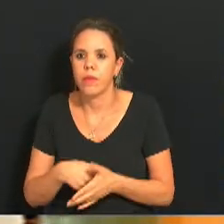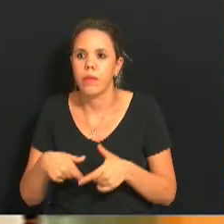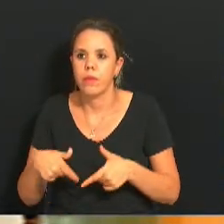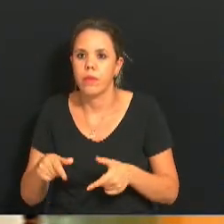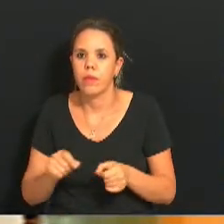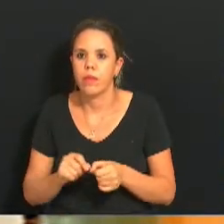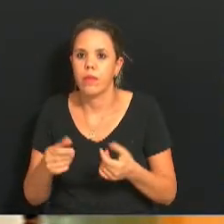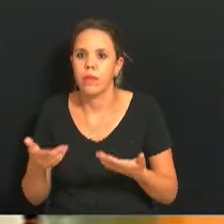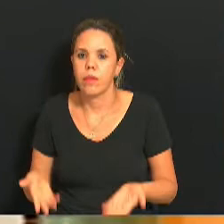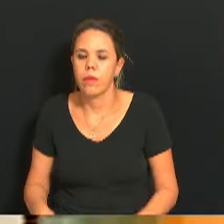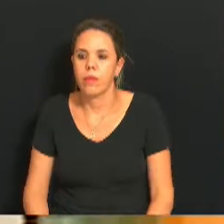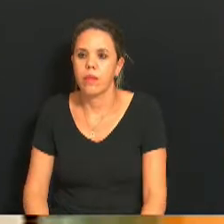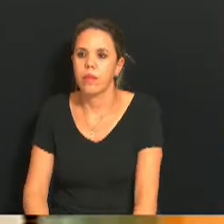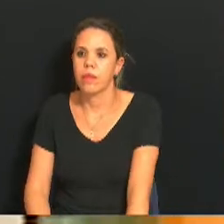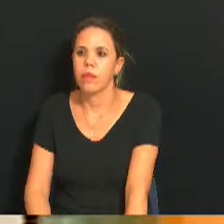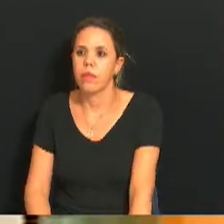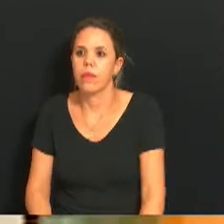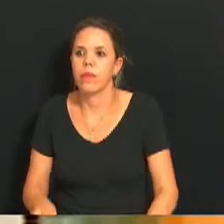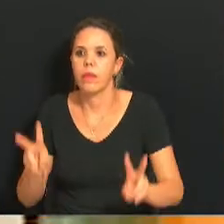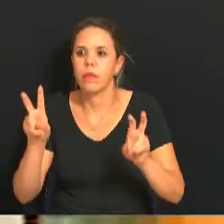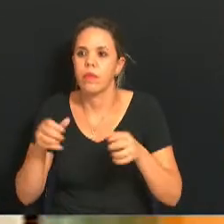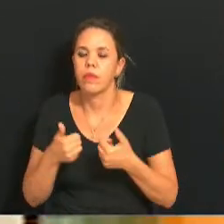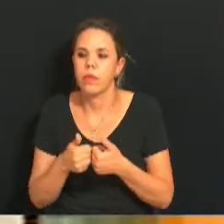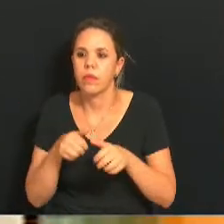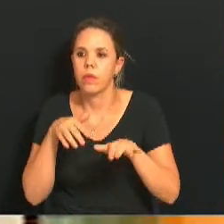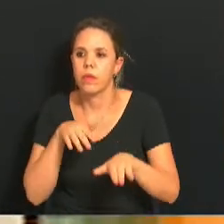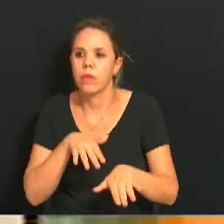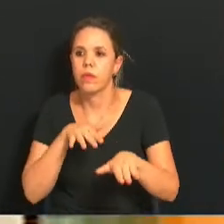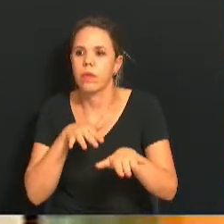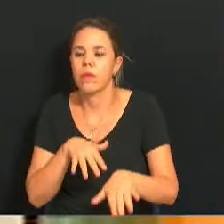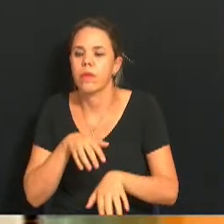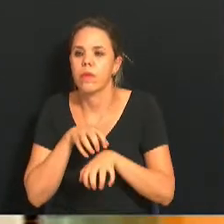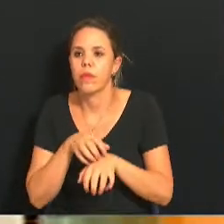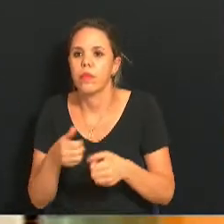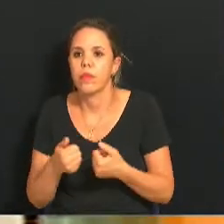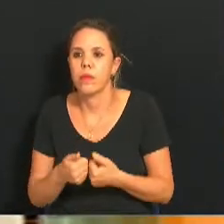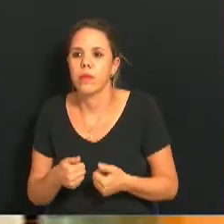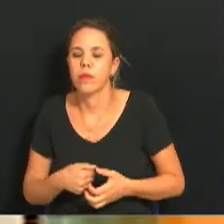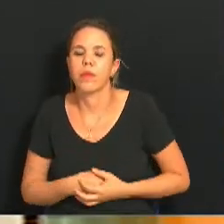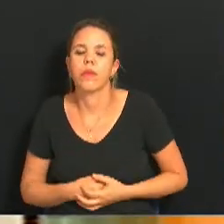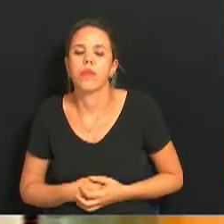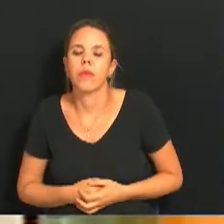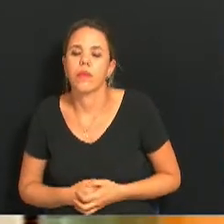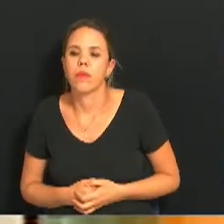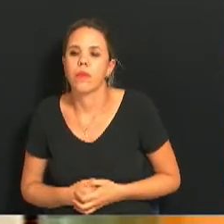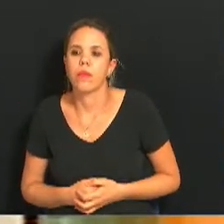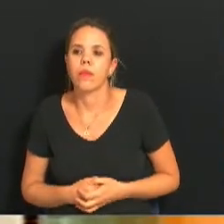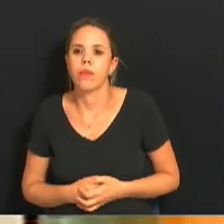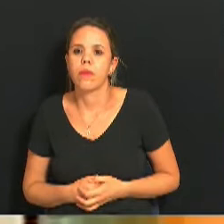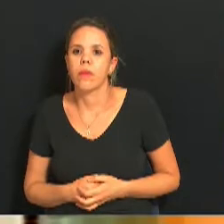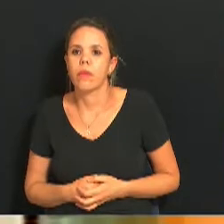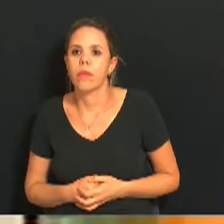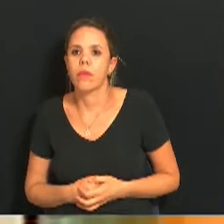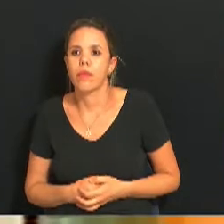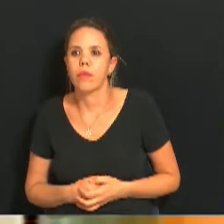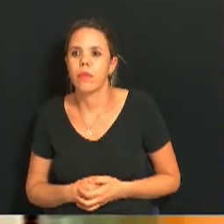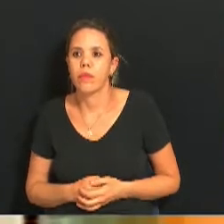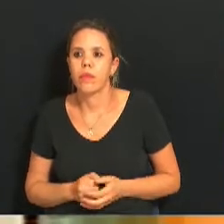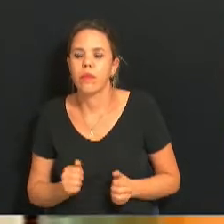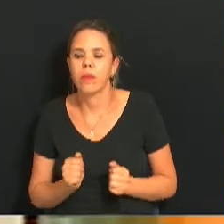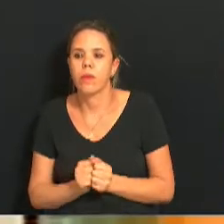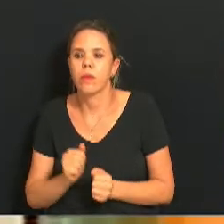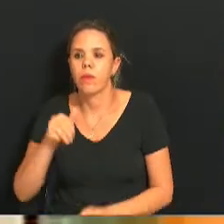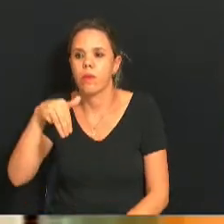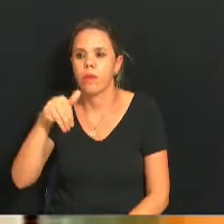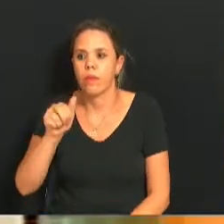gente tem feito aí o relação ao trânsito e ao transporte da nossa cidade né aqui também conosco vereadora